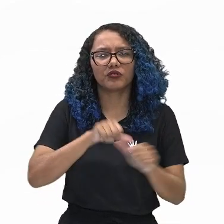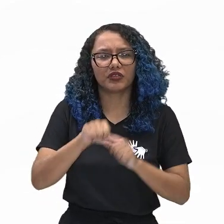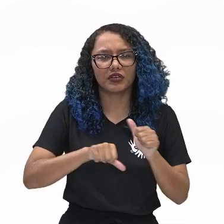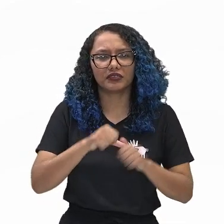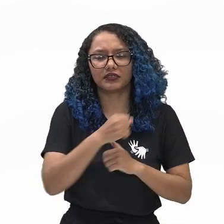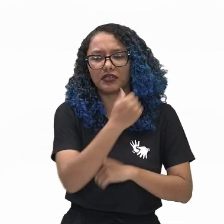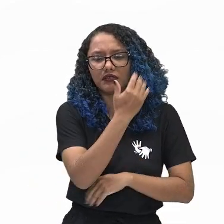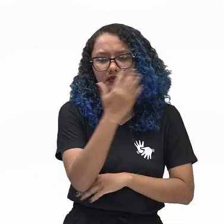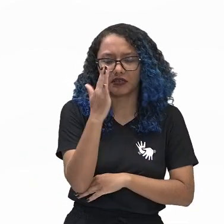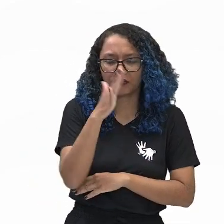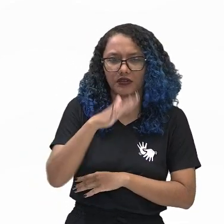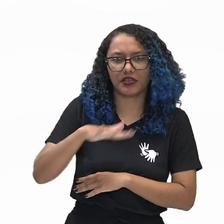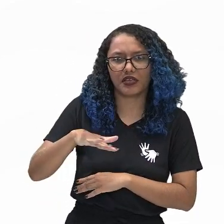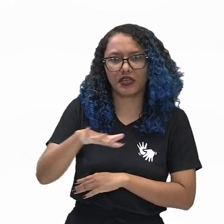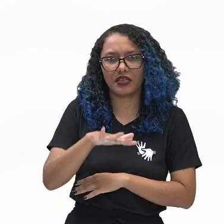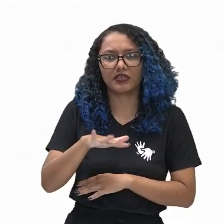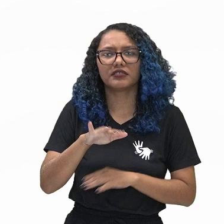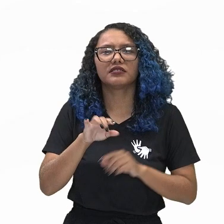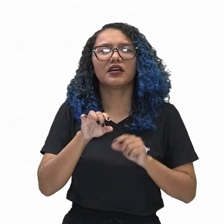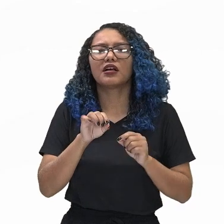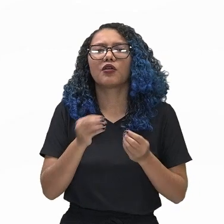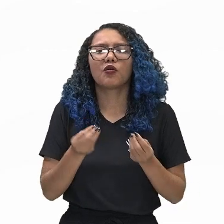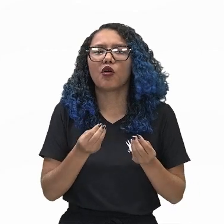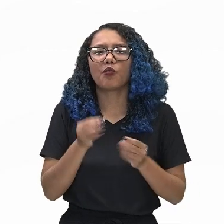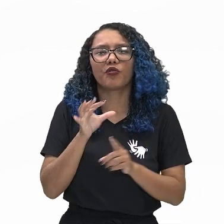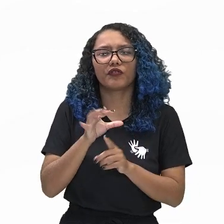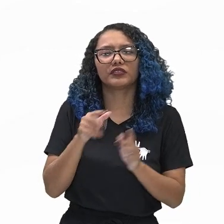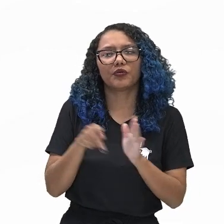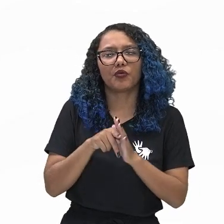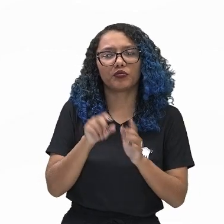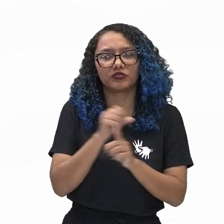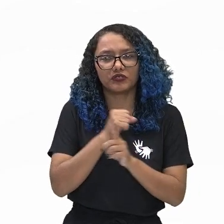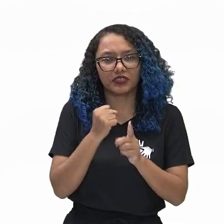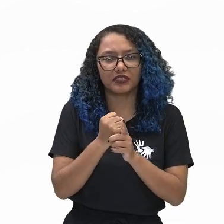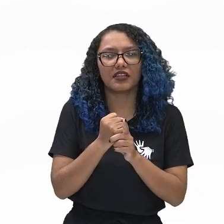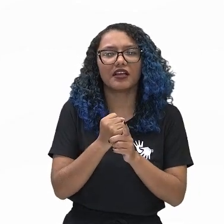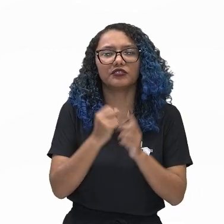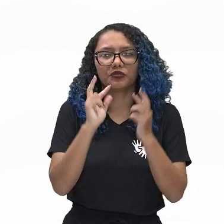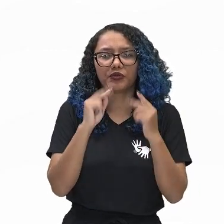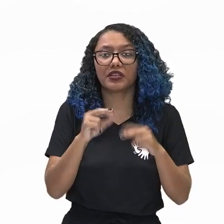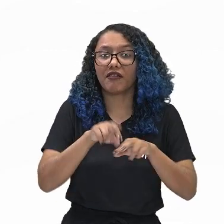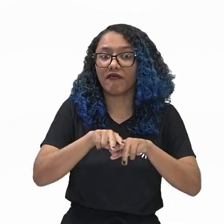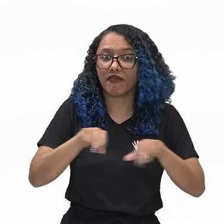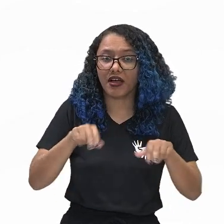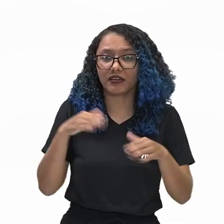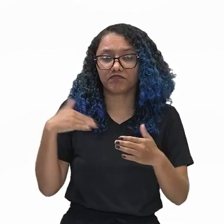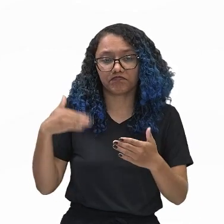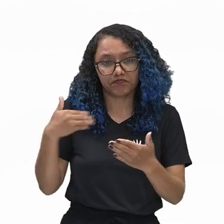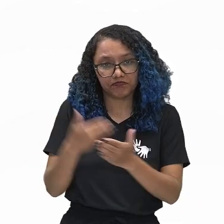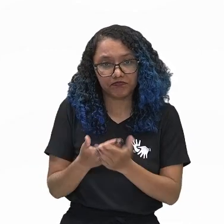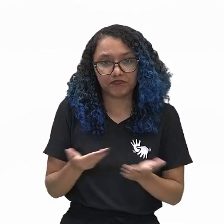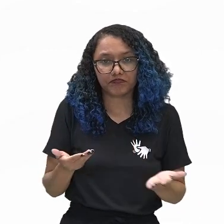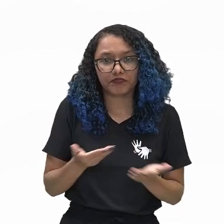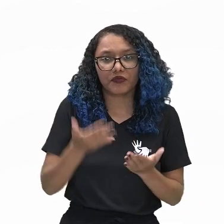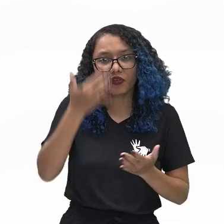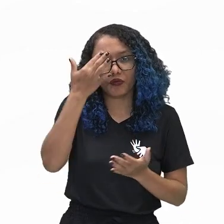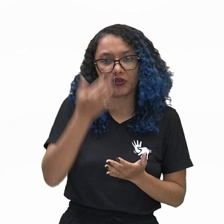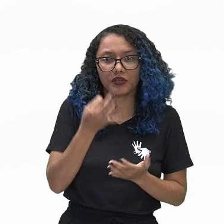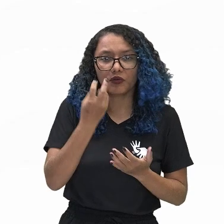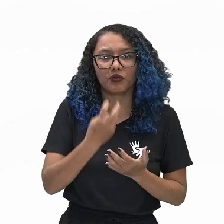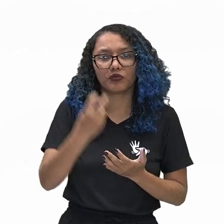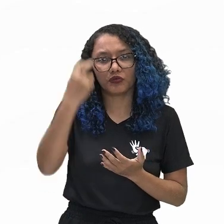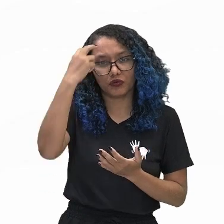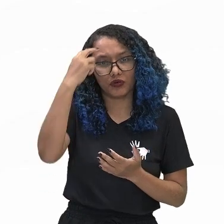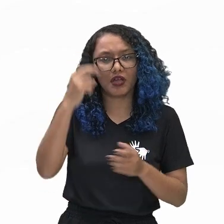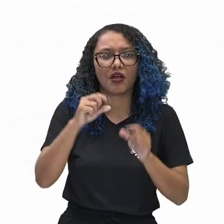transformação da natureza pelas diferentes sociedades humanas ao longo do tempo. Compreensão de cultura como conjunto de tudo